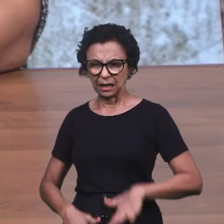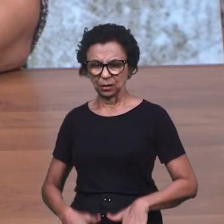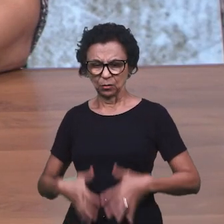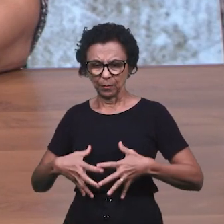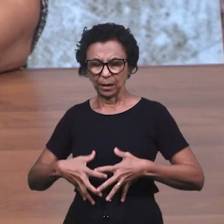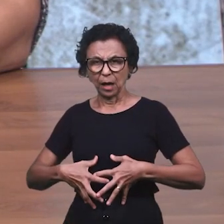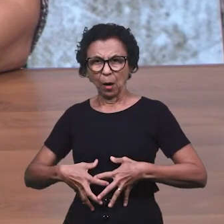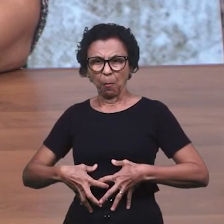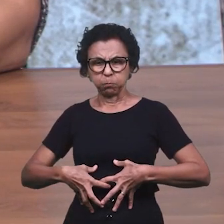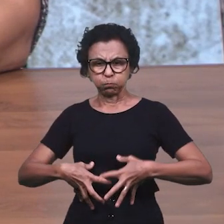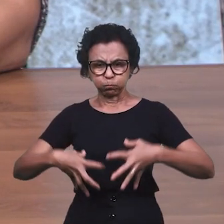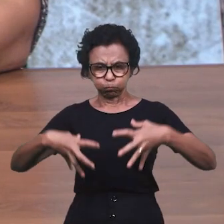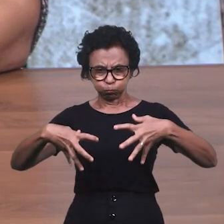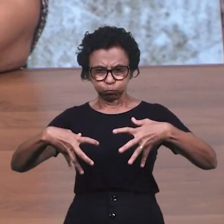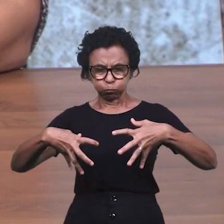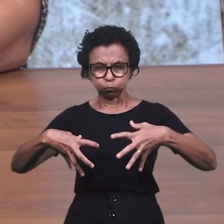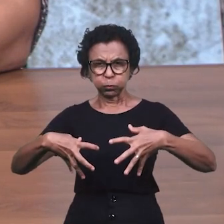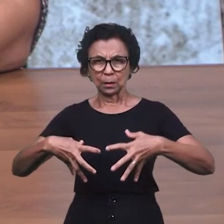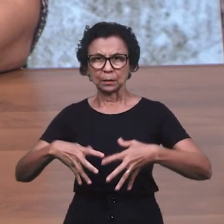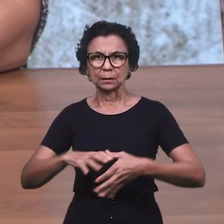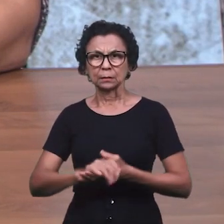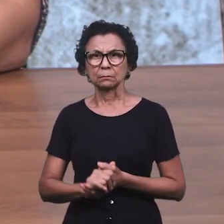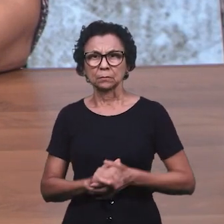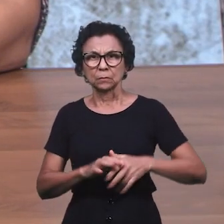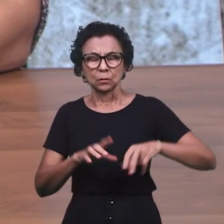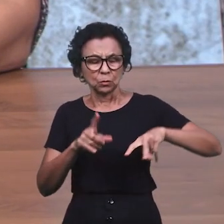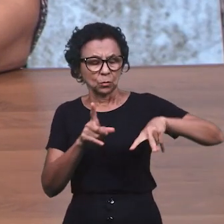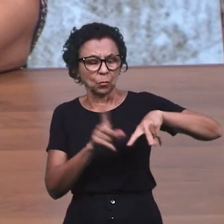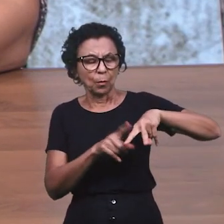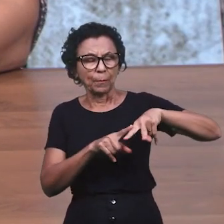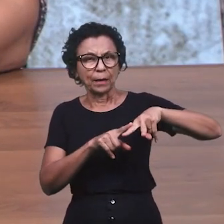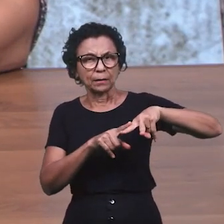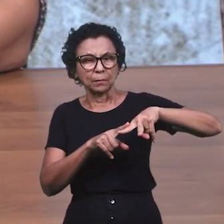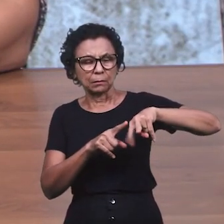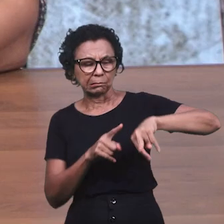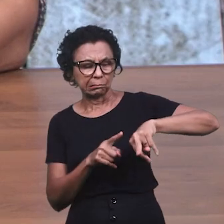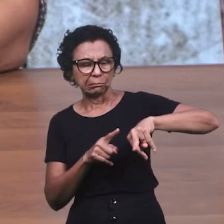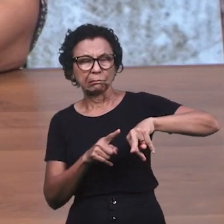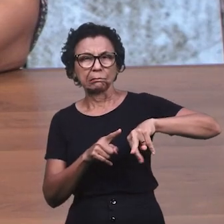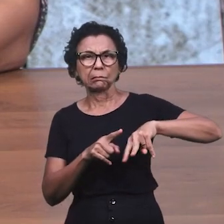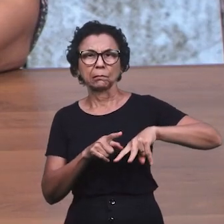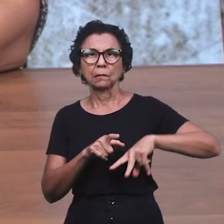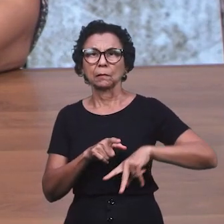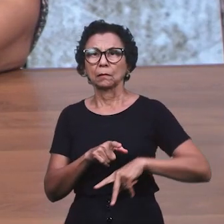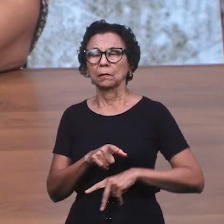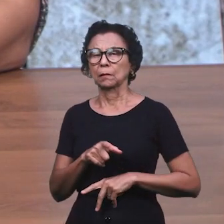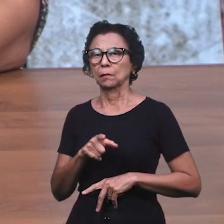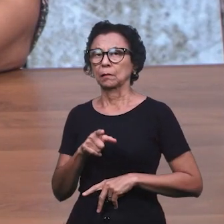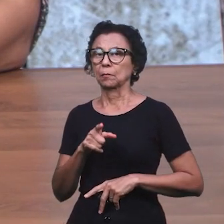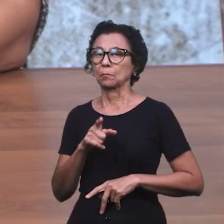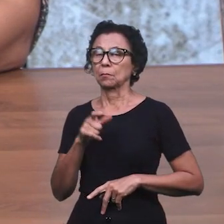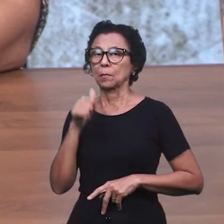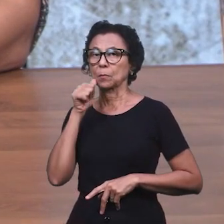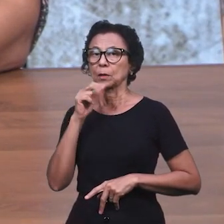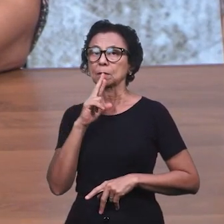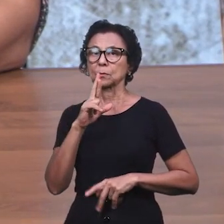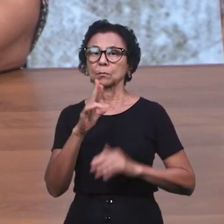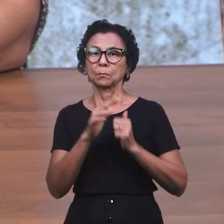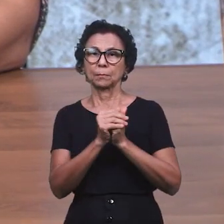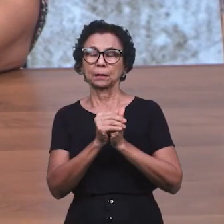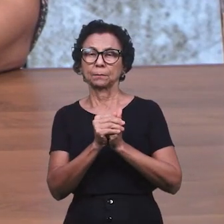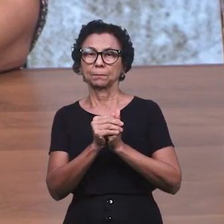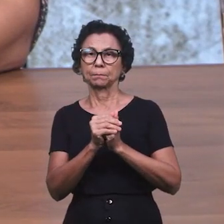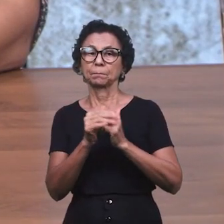e te fazer descair a coxa. Então a mulher dirá: amém, amém. Depois,